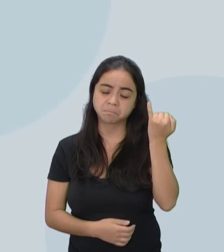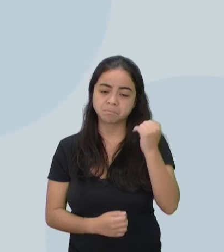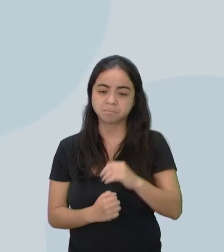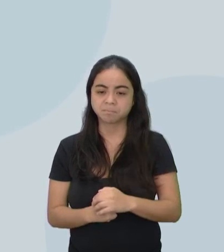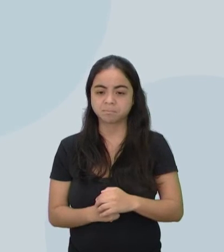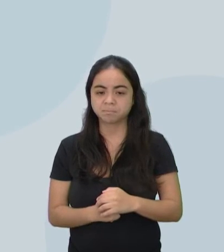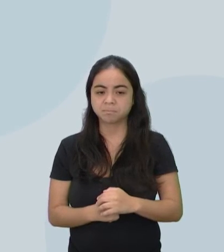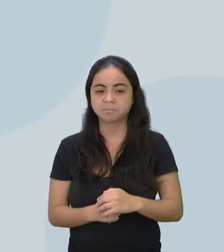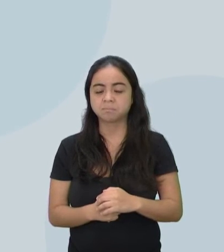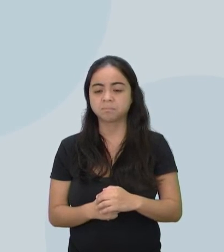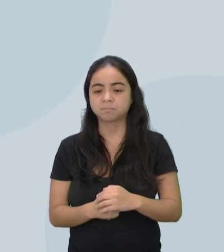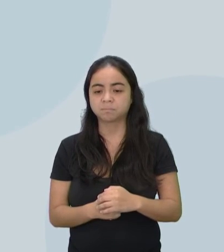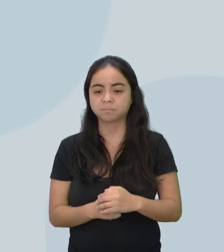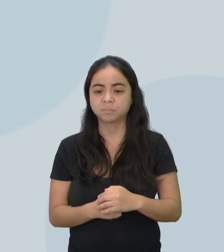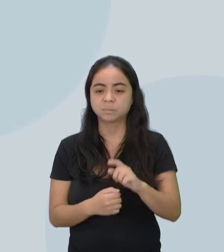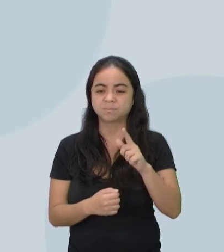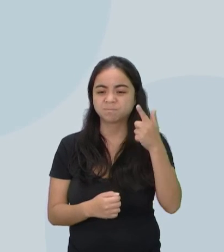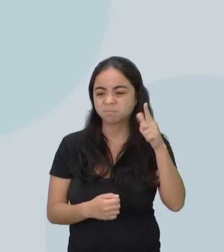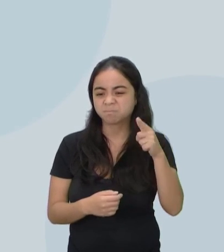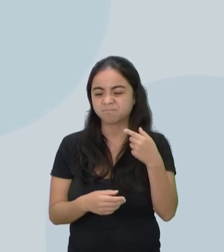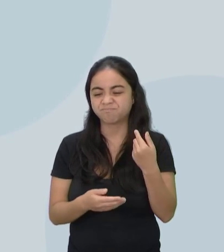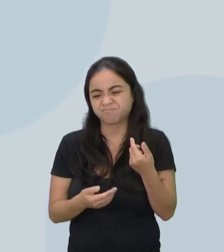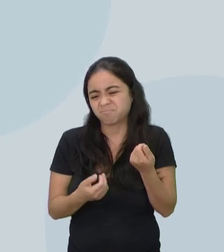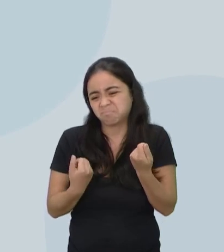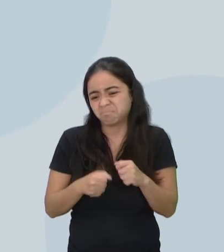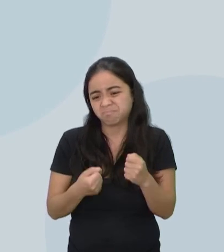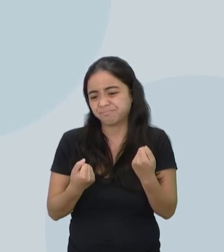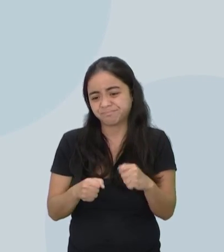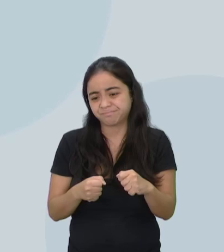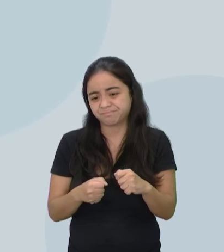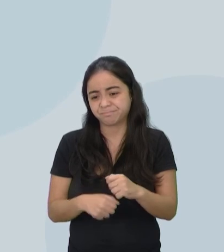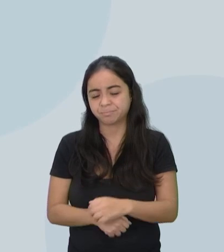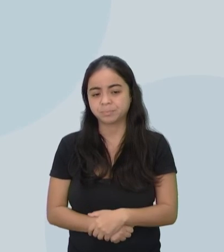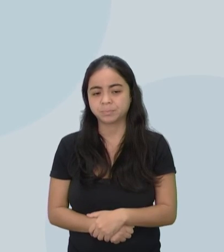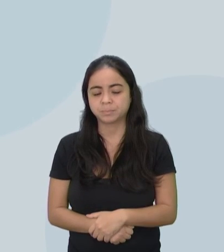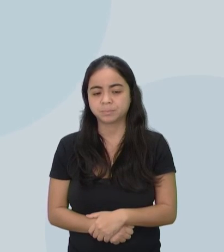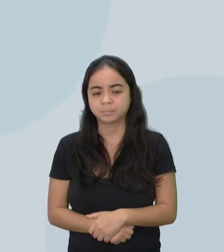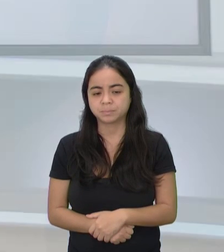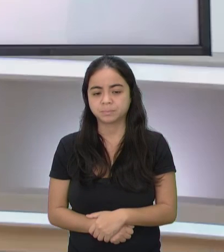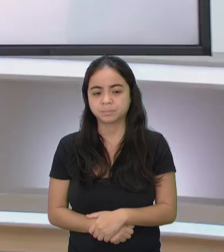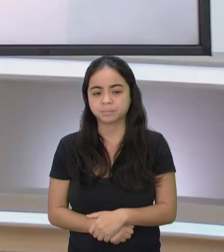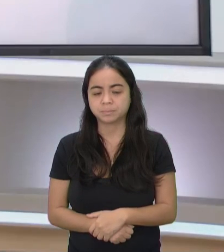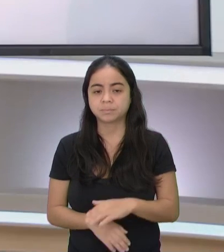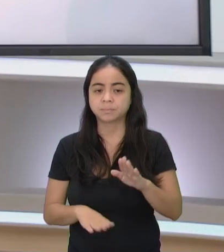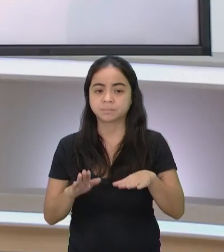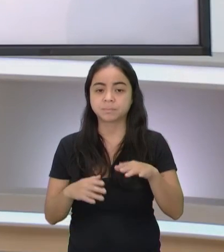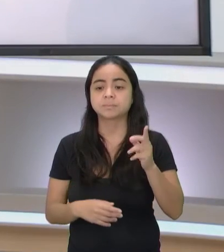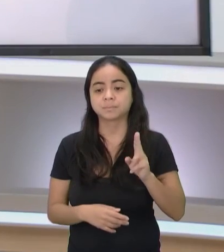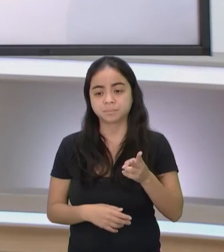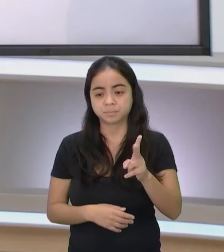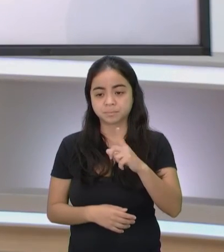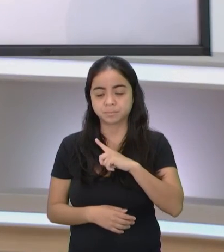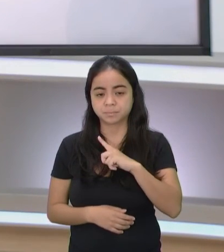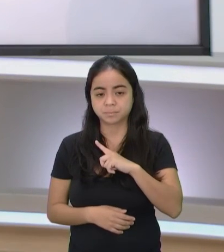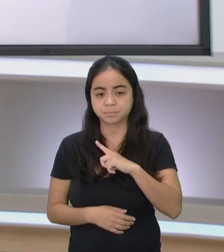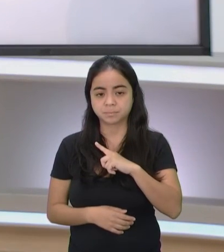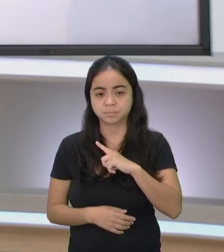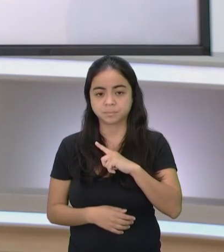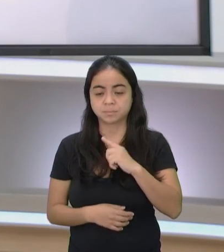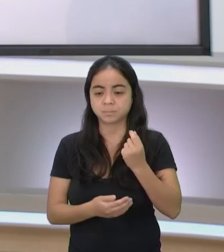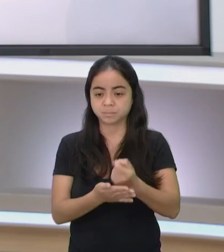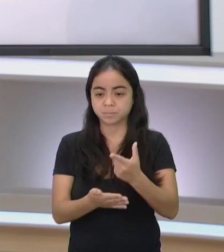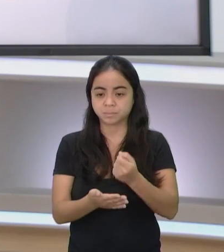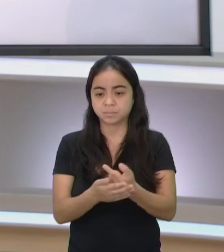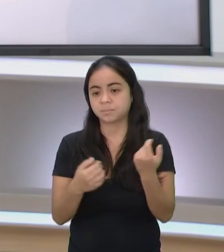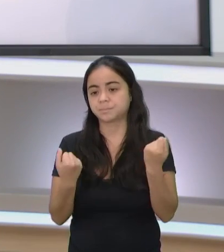importantes e outros que são supérfluos. Não que a gente não vai ter esses gastos supérfluos, é óbvio,